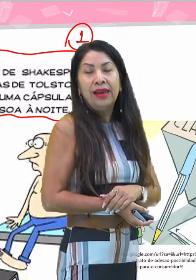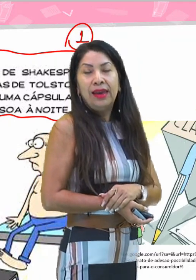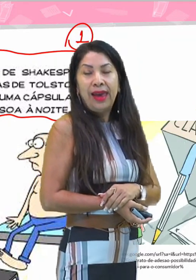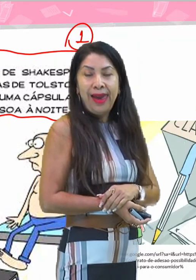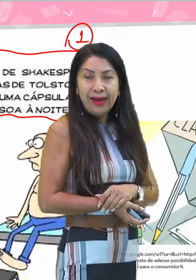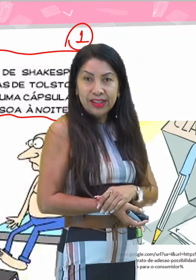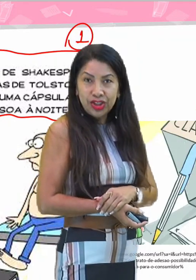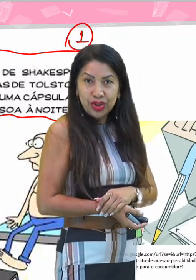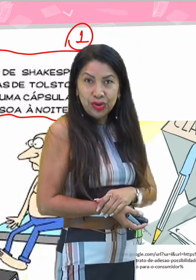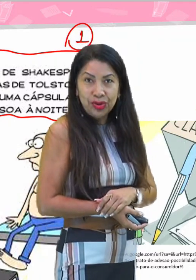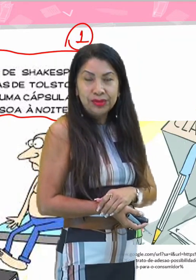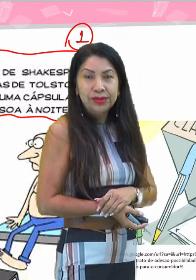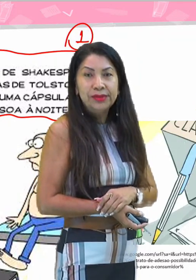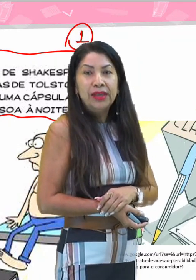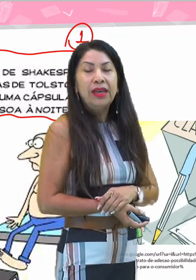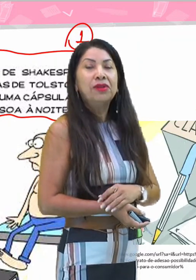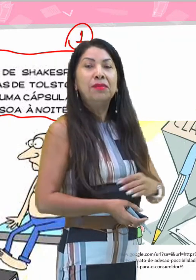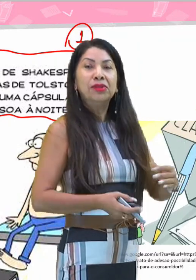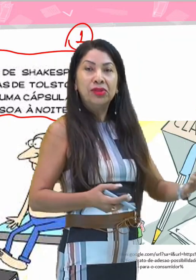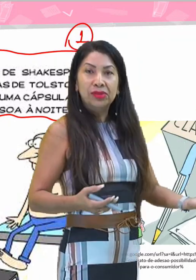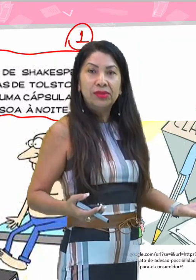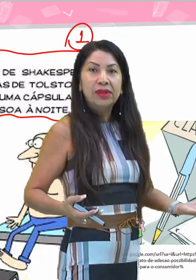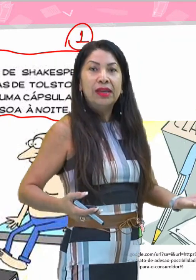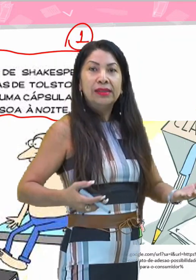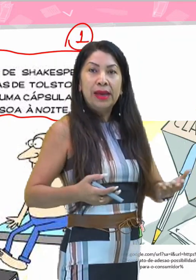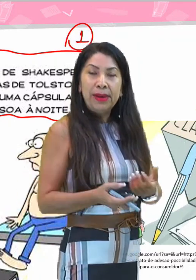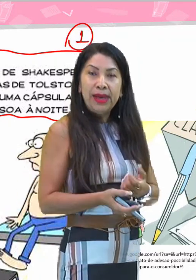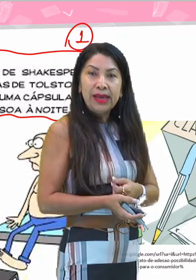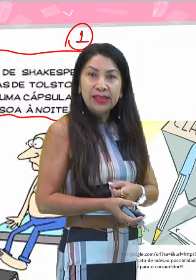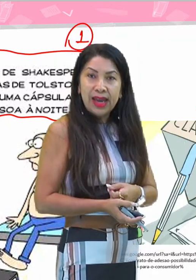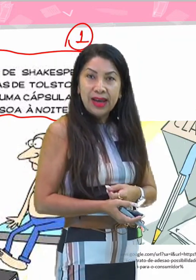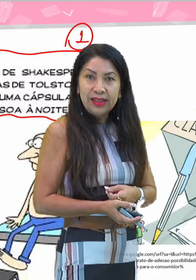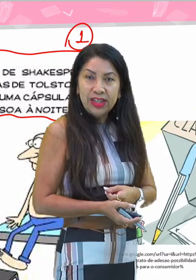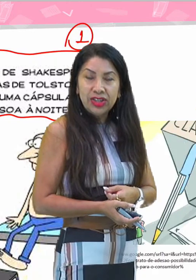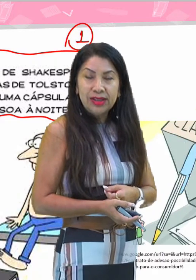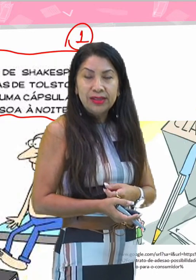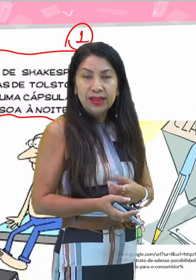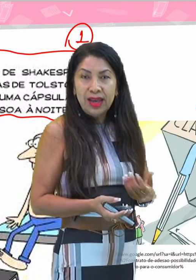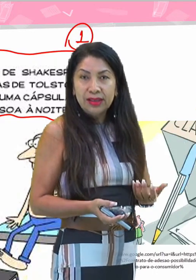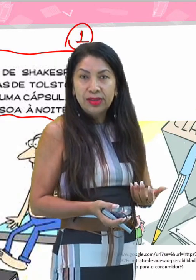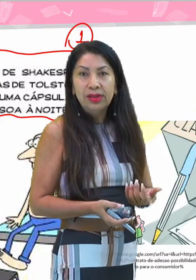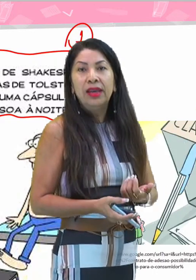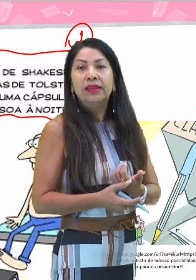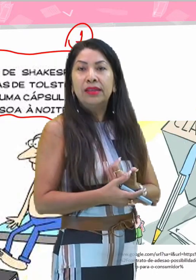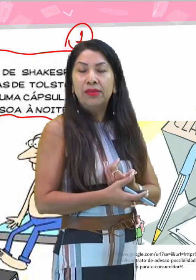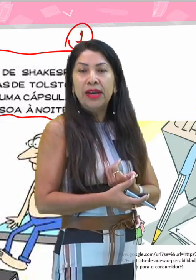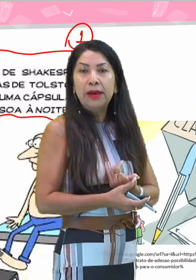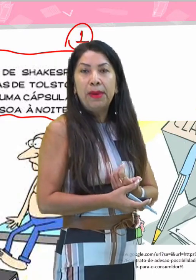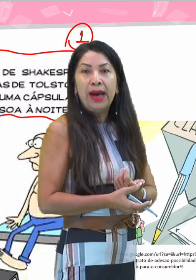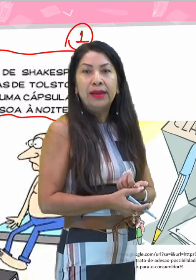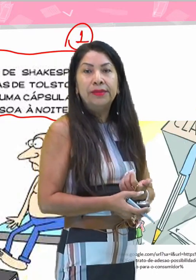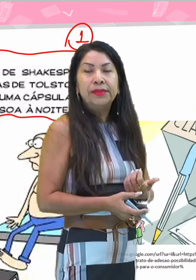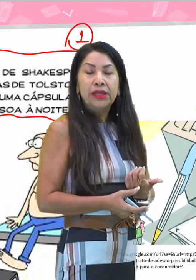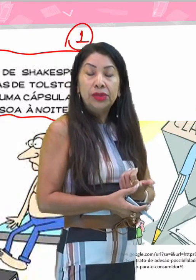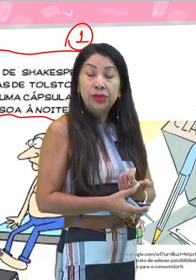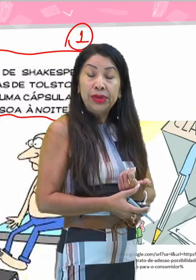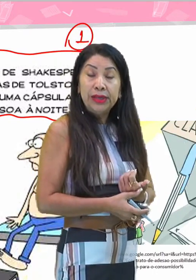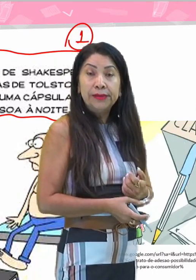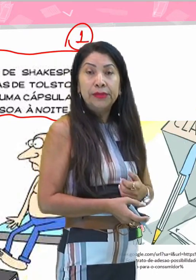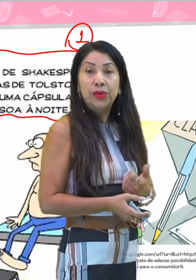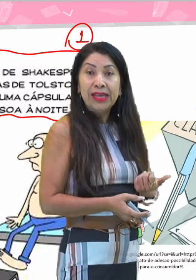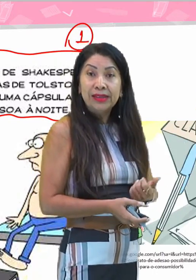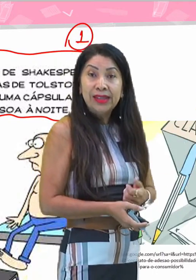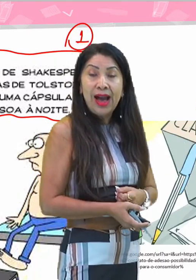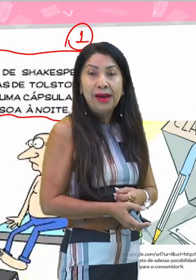é regras de jogo e como os outros. Saber que as características desse texto são aí para